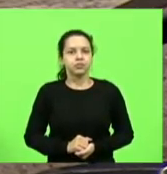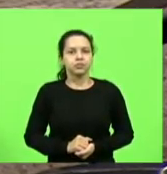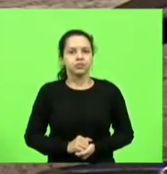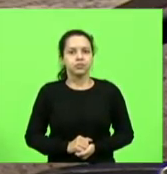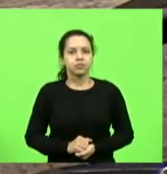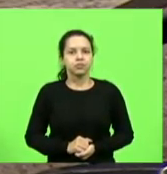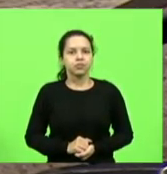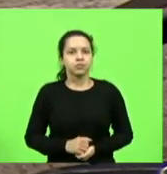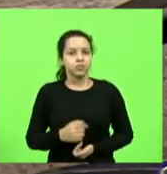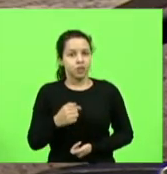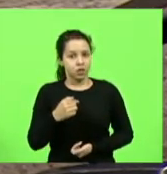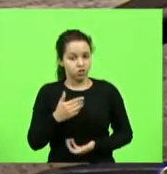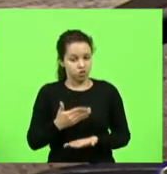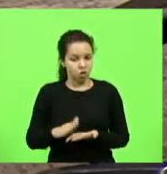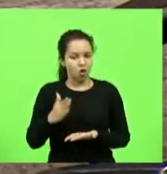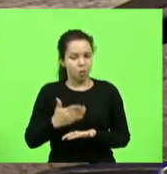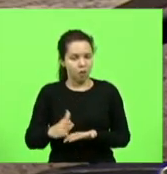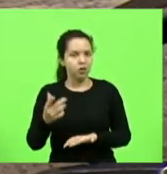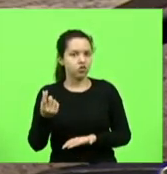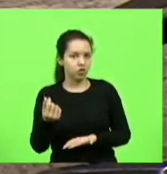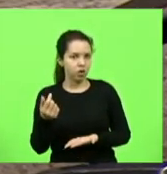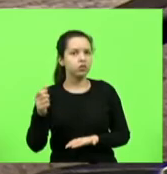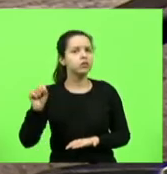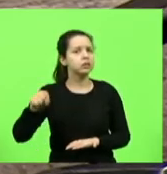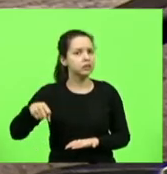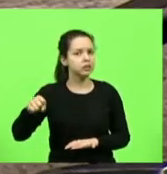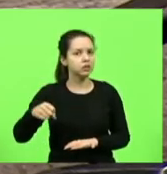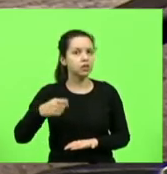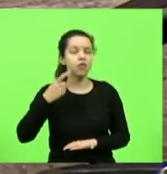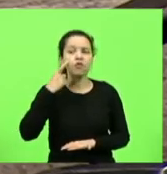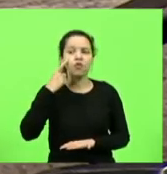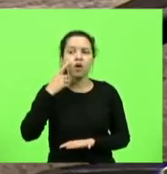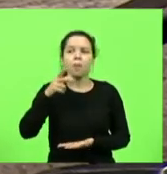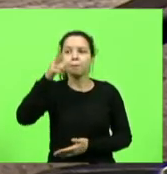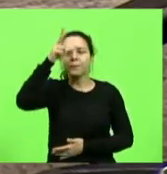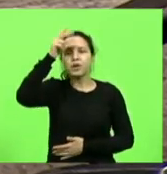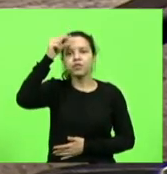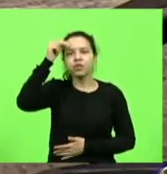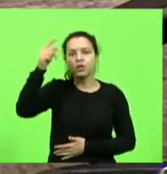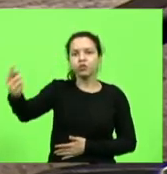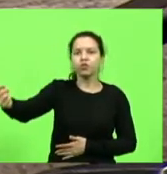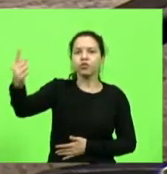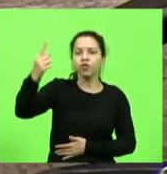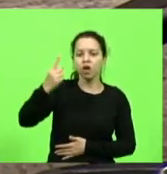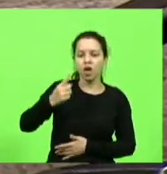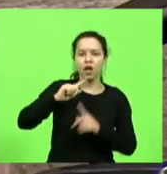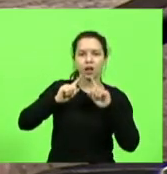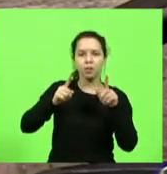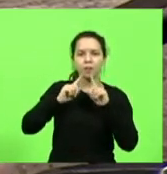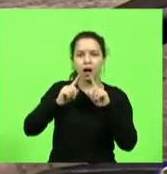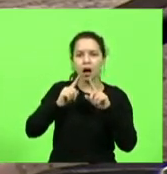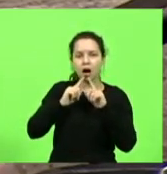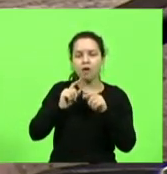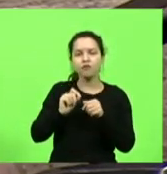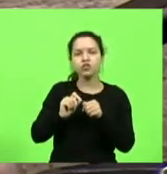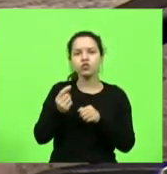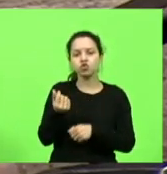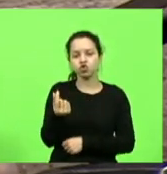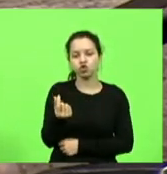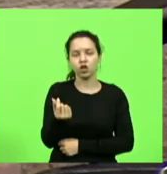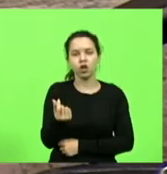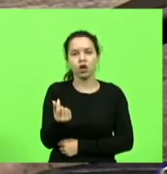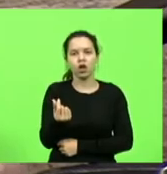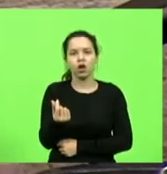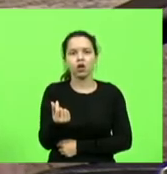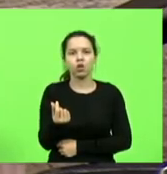Sobra esse recurso? Sim. Quero ver o prefeito vir aqui reclamar do que foi feito com os dinheiro, com os